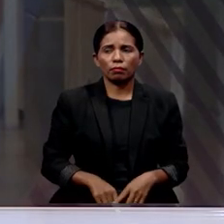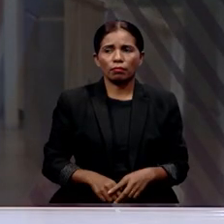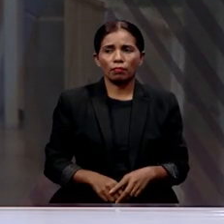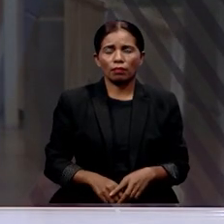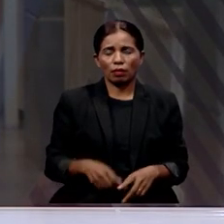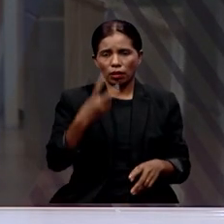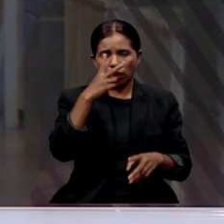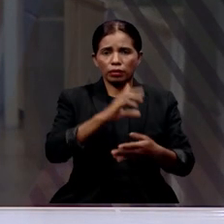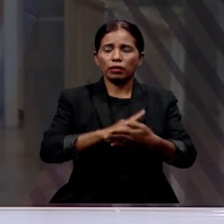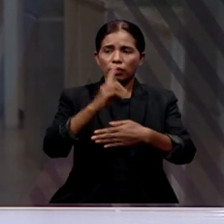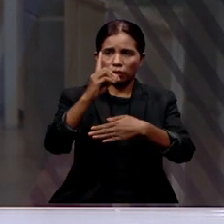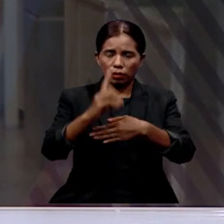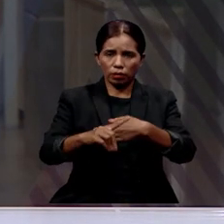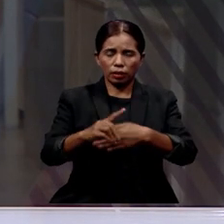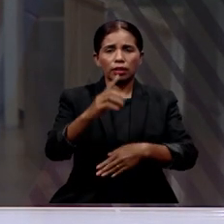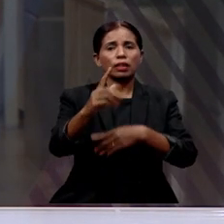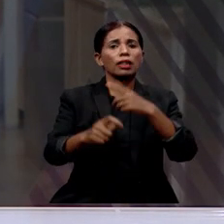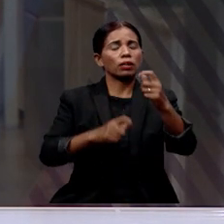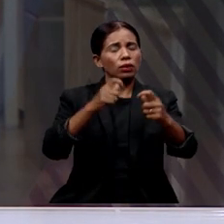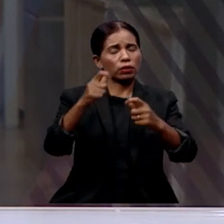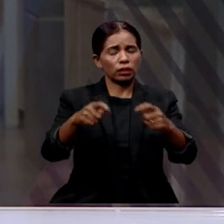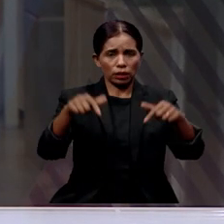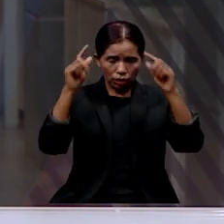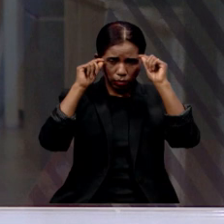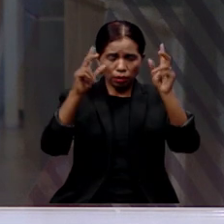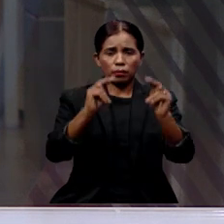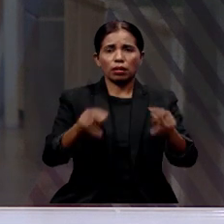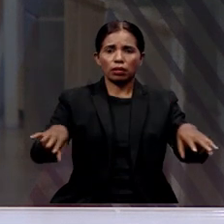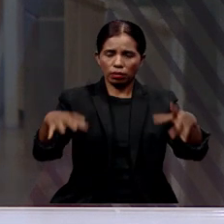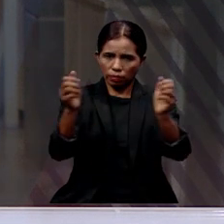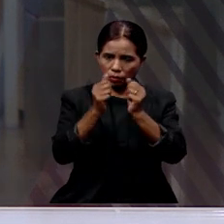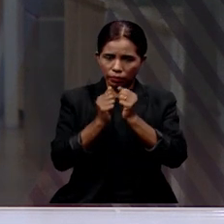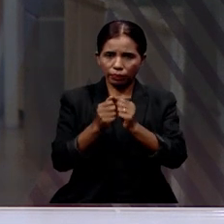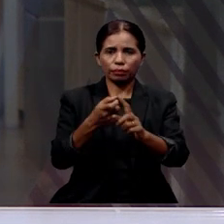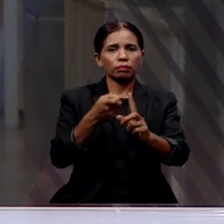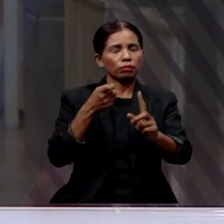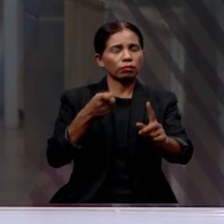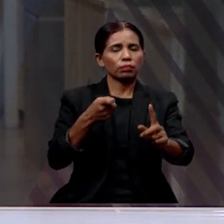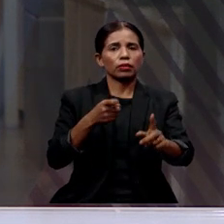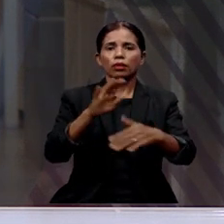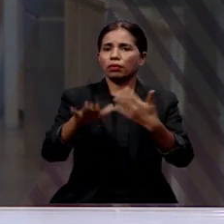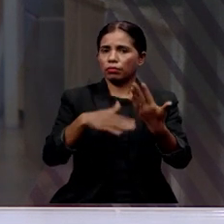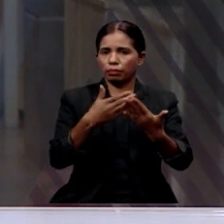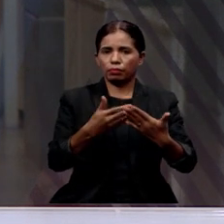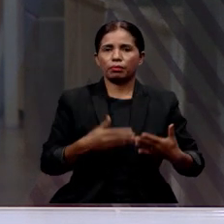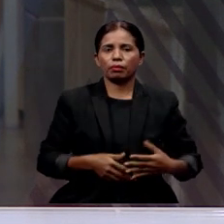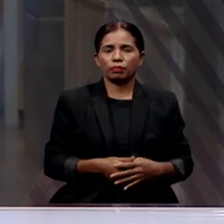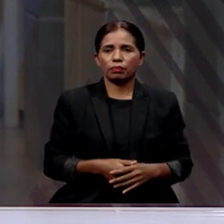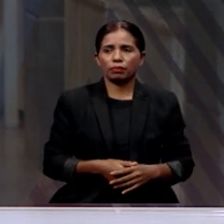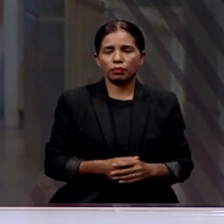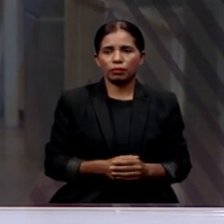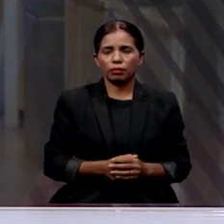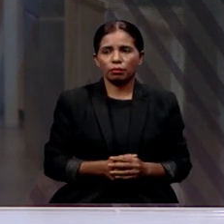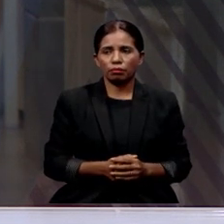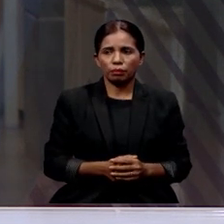Ato desenvolve tecnologia digital e Timor-Leste precisa serviço remoto russo parte roto.